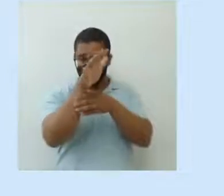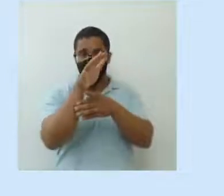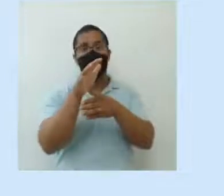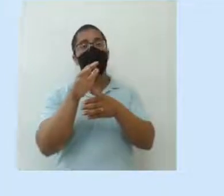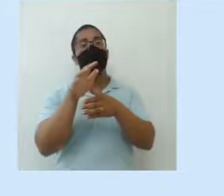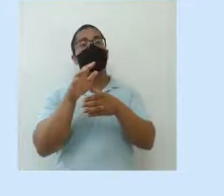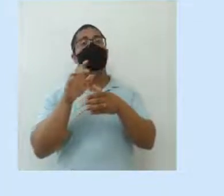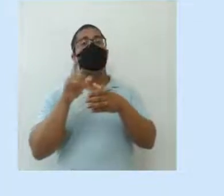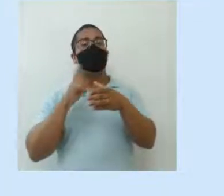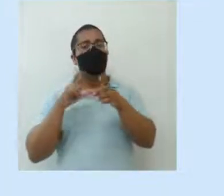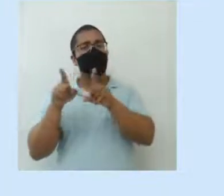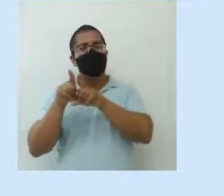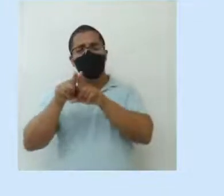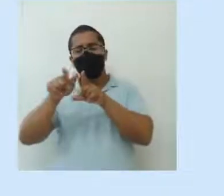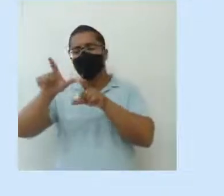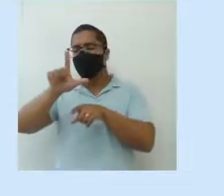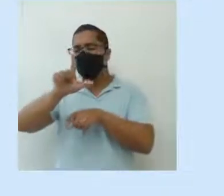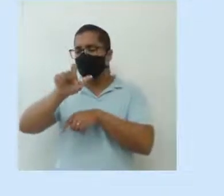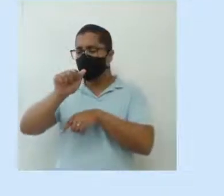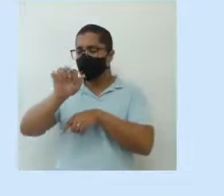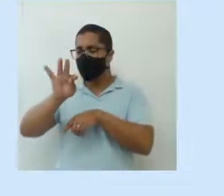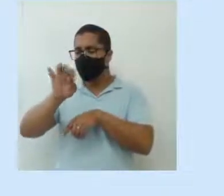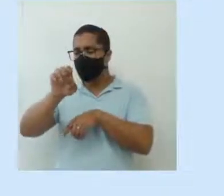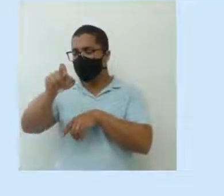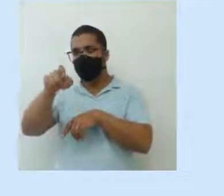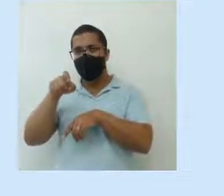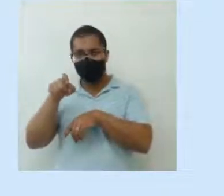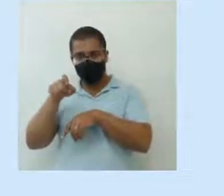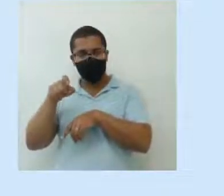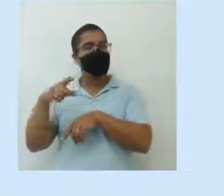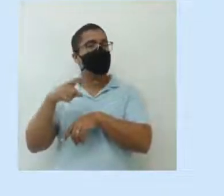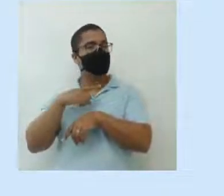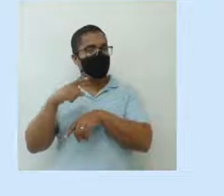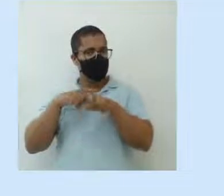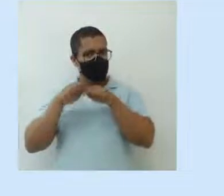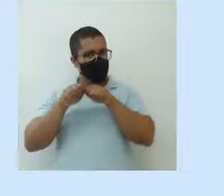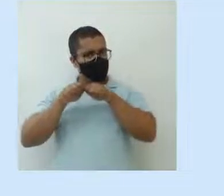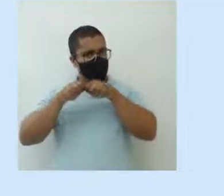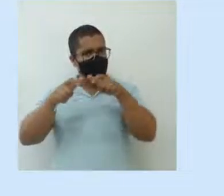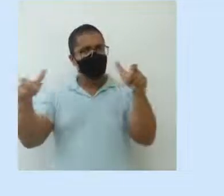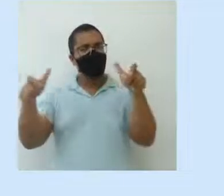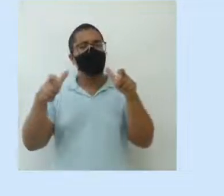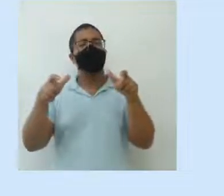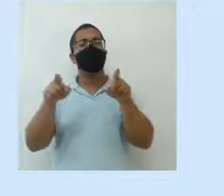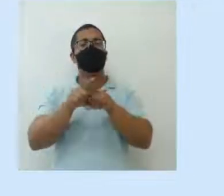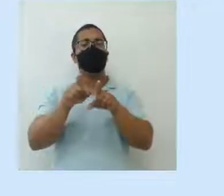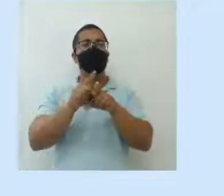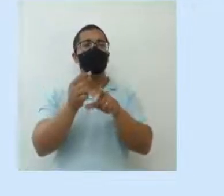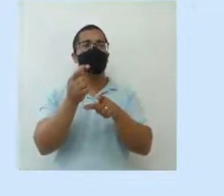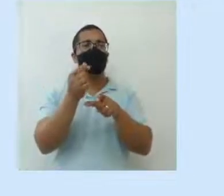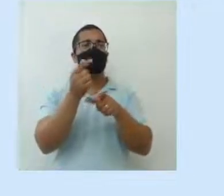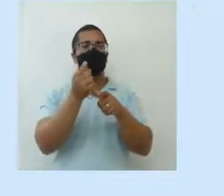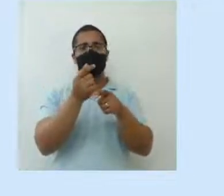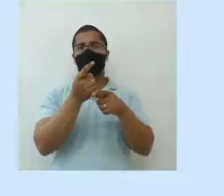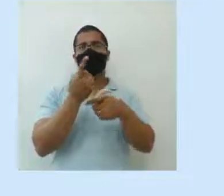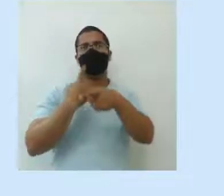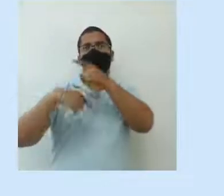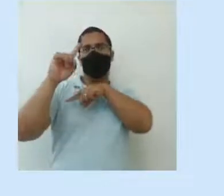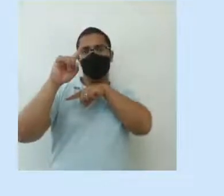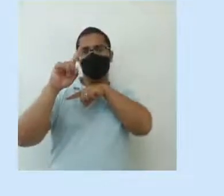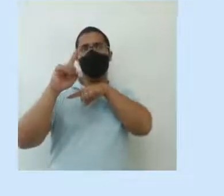mercados consumidores e áreas para investir os capitais excedentes. Então, conquistar